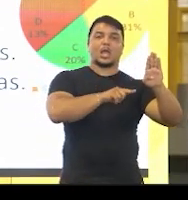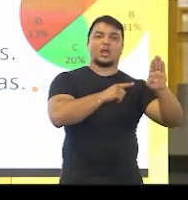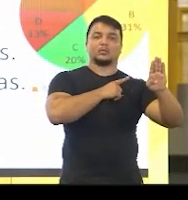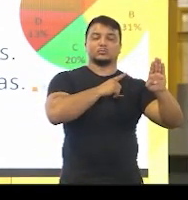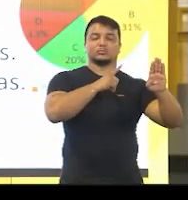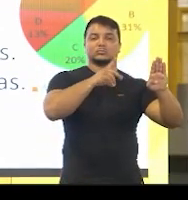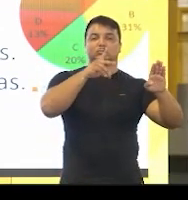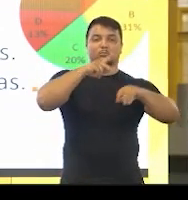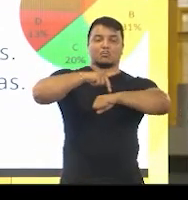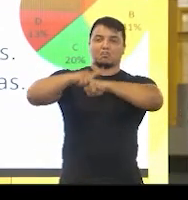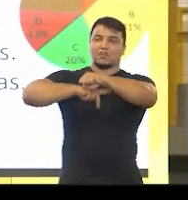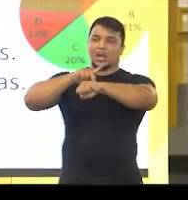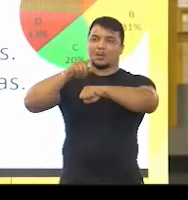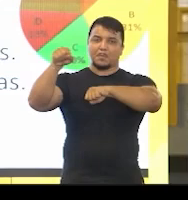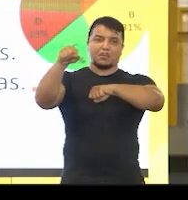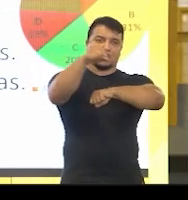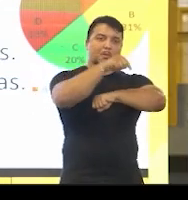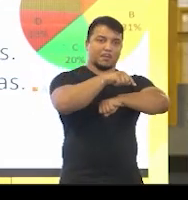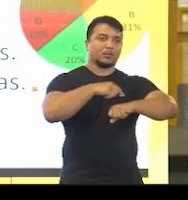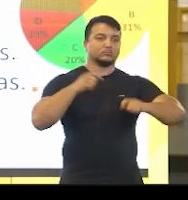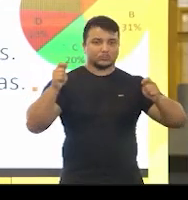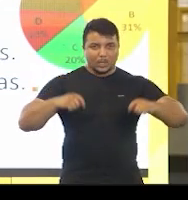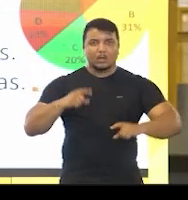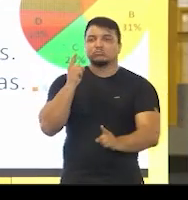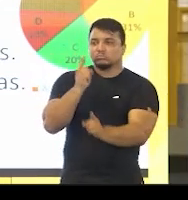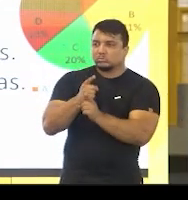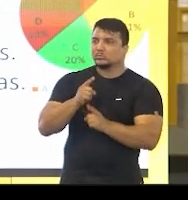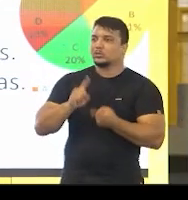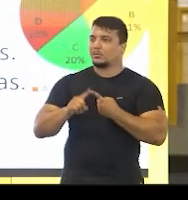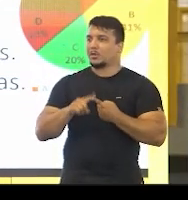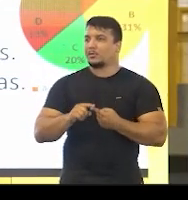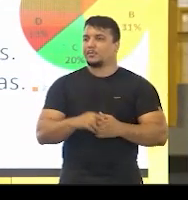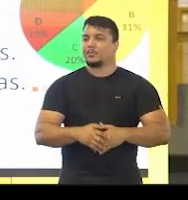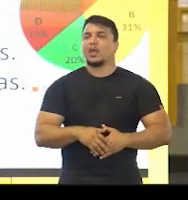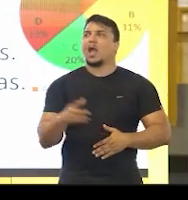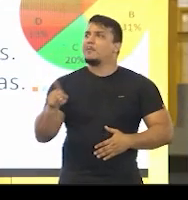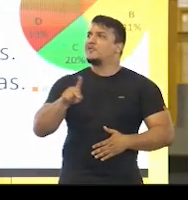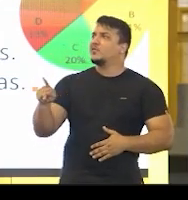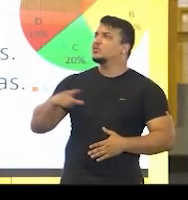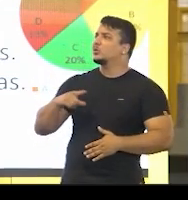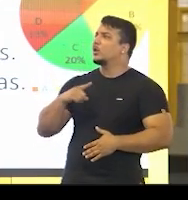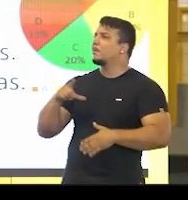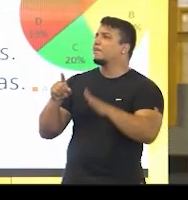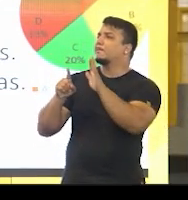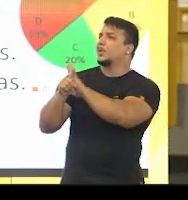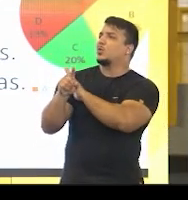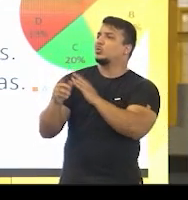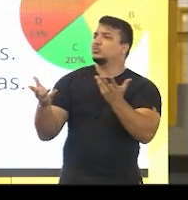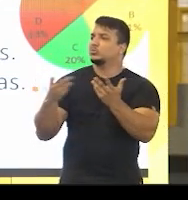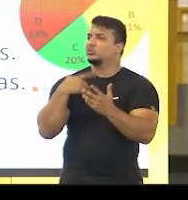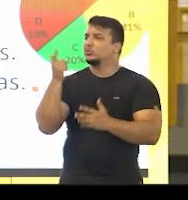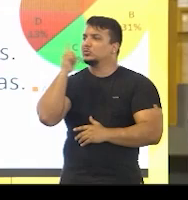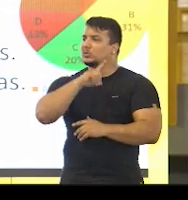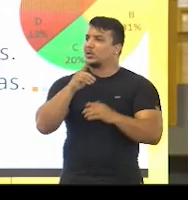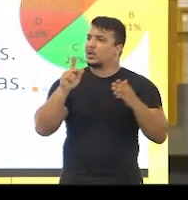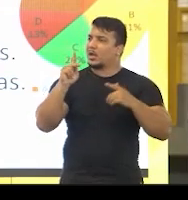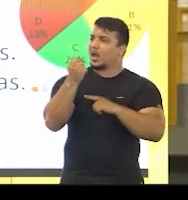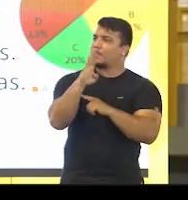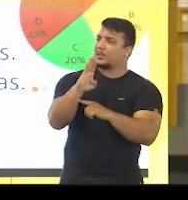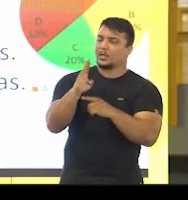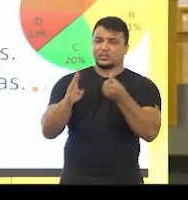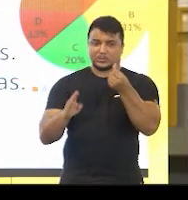você tem essa habilidade. GG, e se eu pegar essa questão dessa